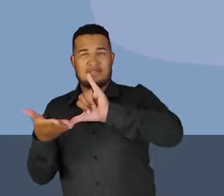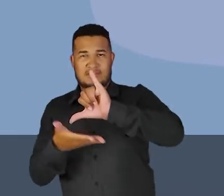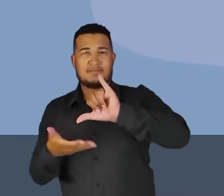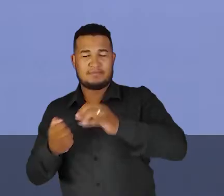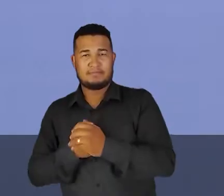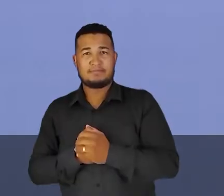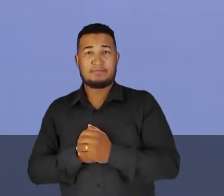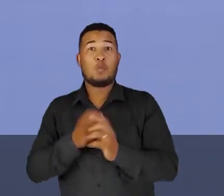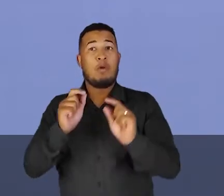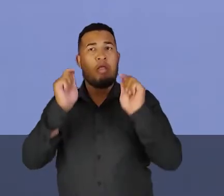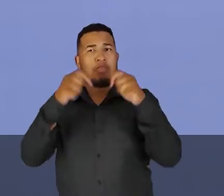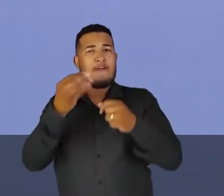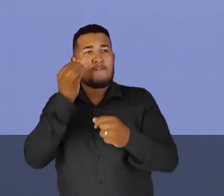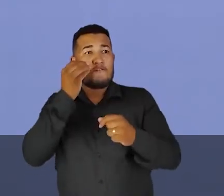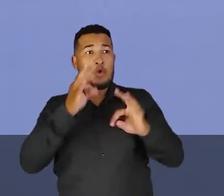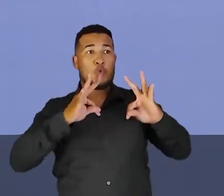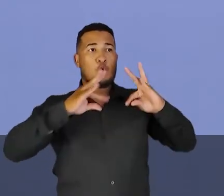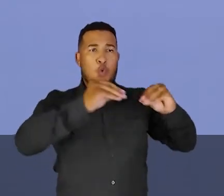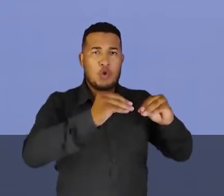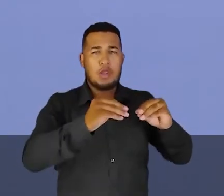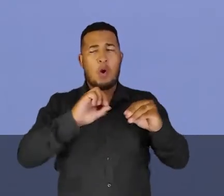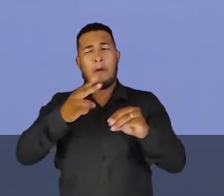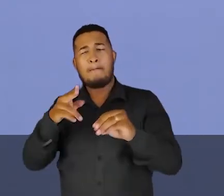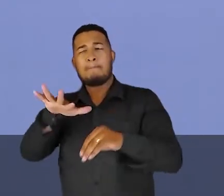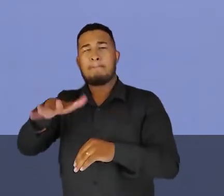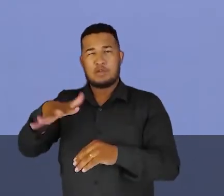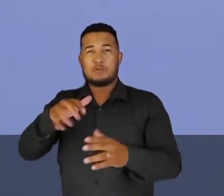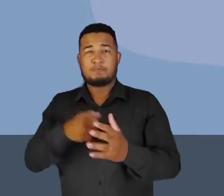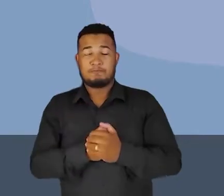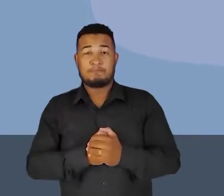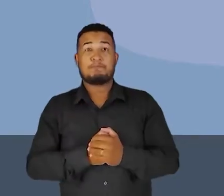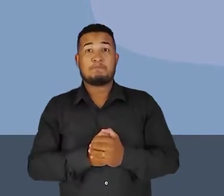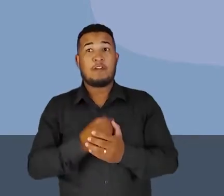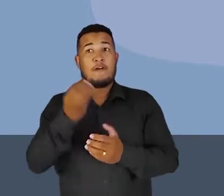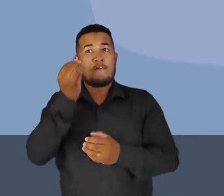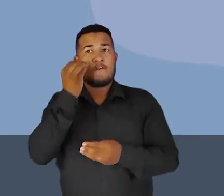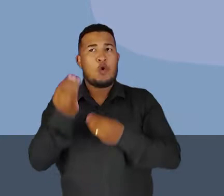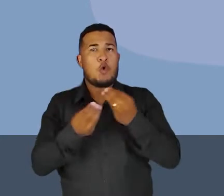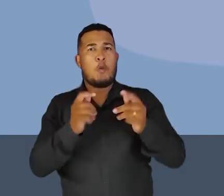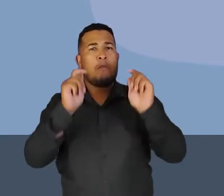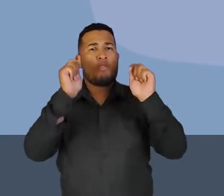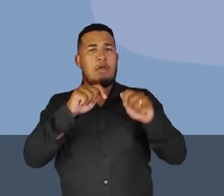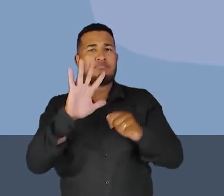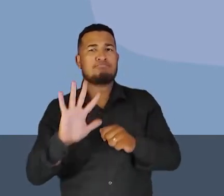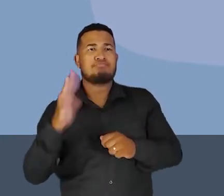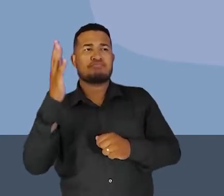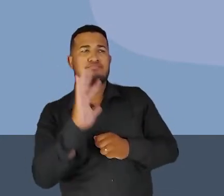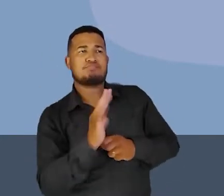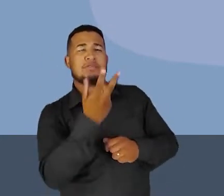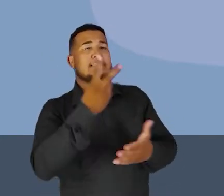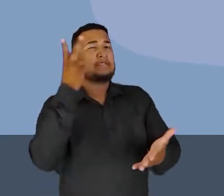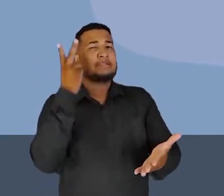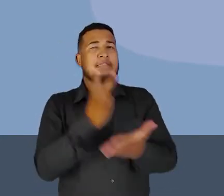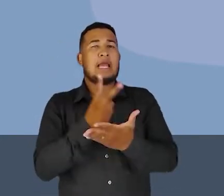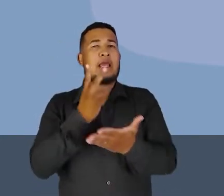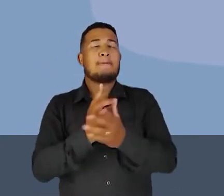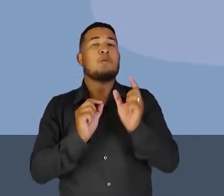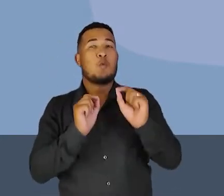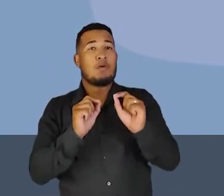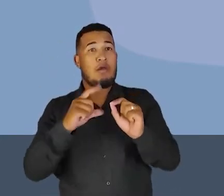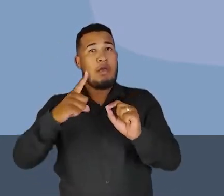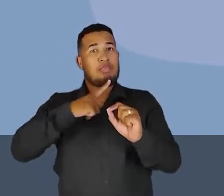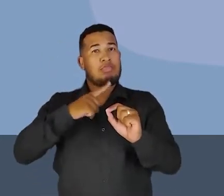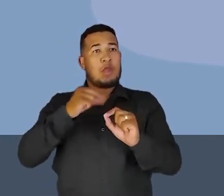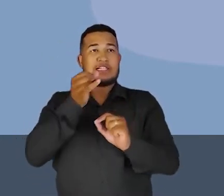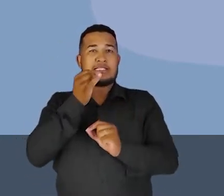total ou parcial. Essa reação de neutralização, pessoal, ela vai ocorrer toda vez que eu tiver um ácido